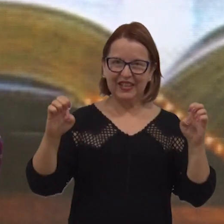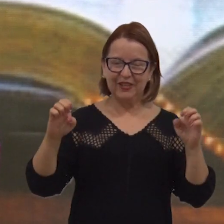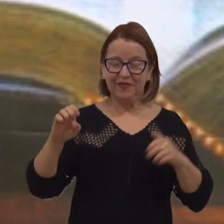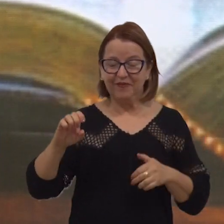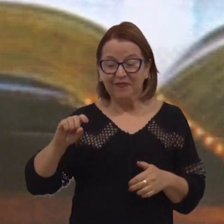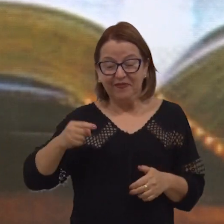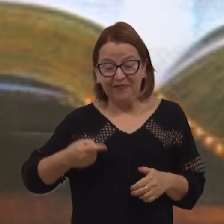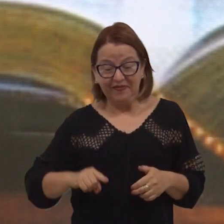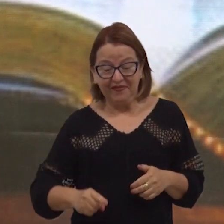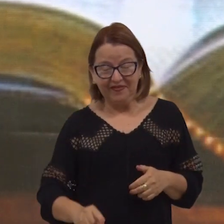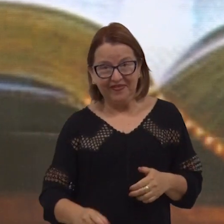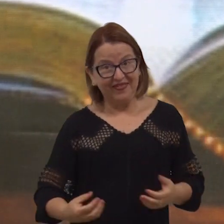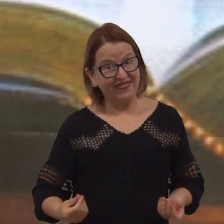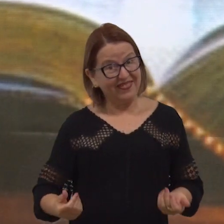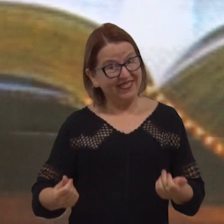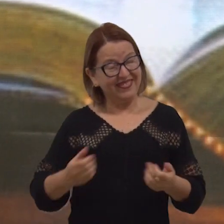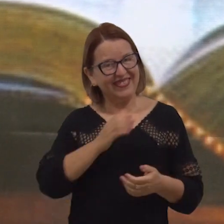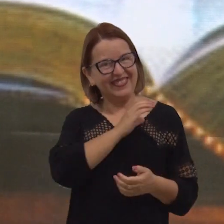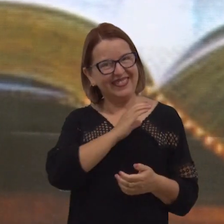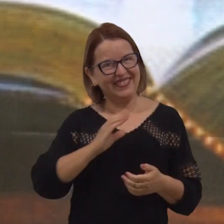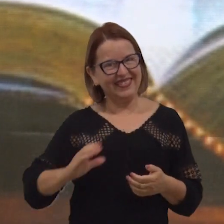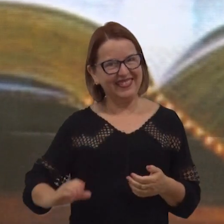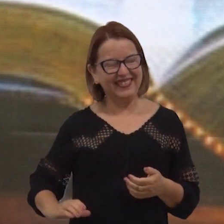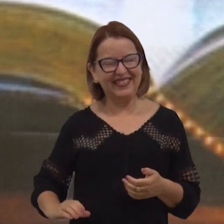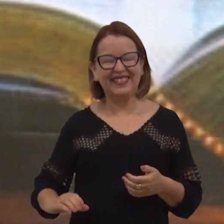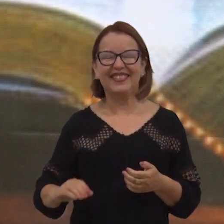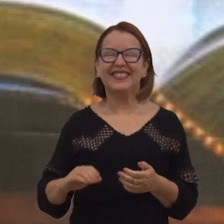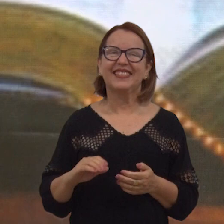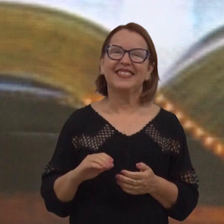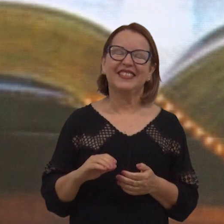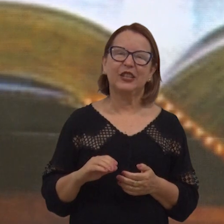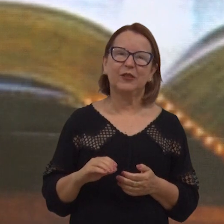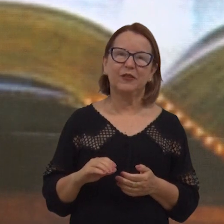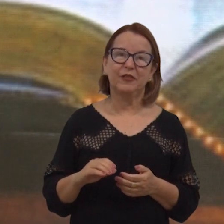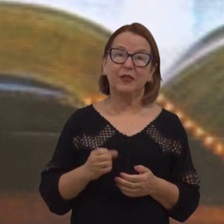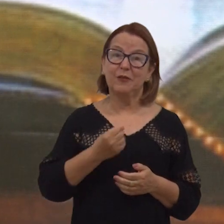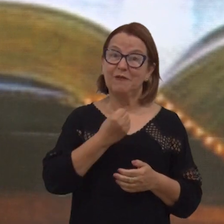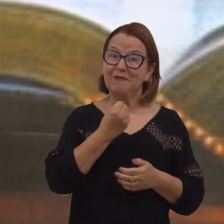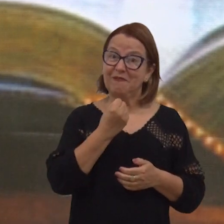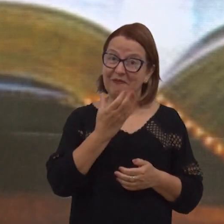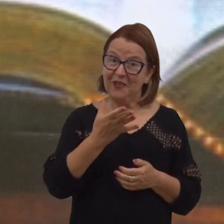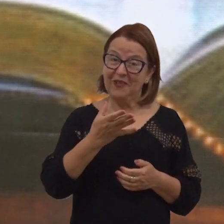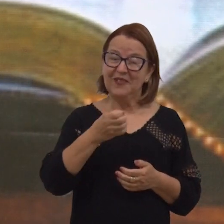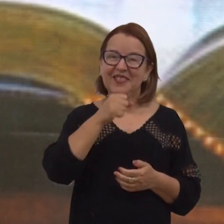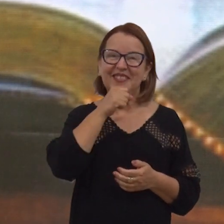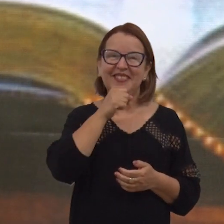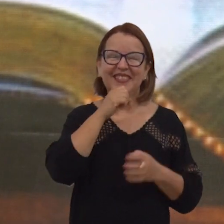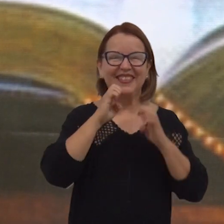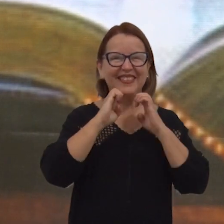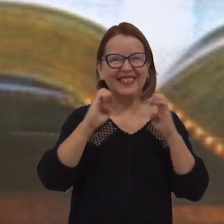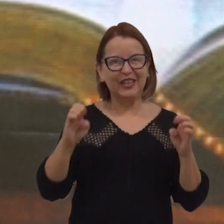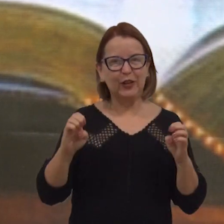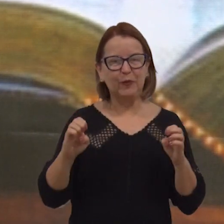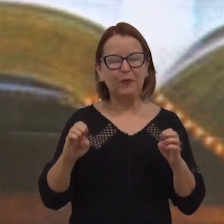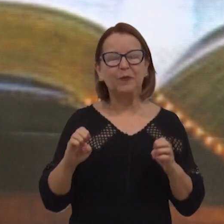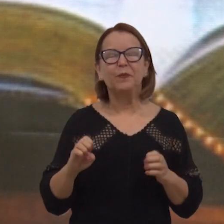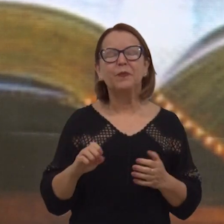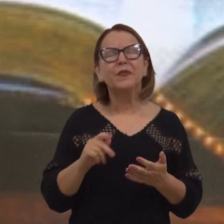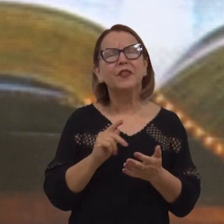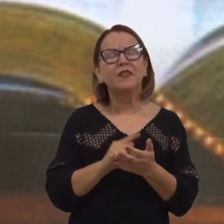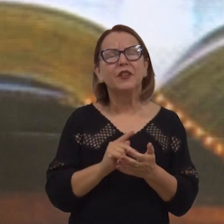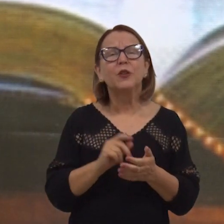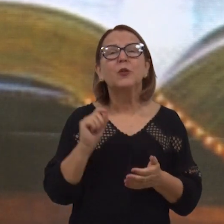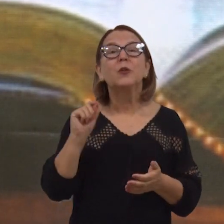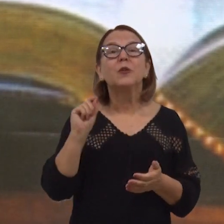evangelho das insondáveis riquezas de Cristo. Eu chamo esse de bom e velho evangelho. Na verdade, o que